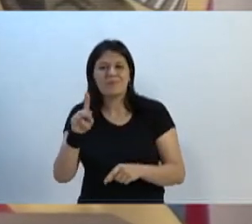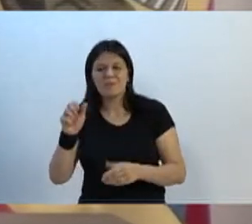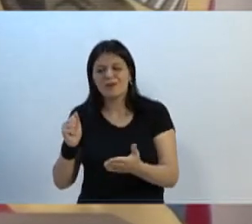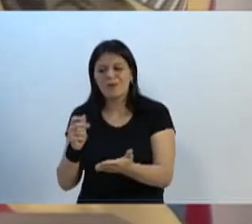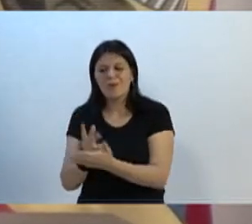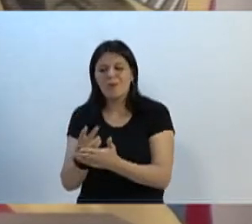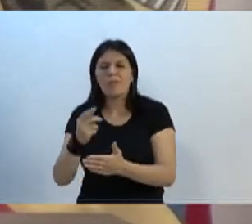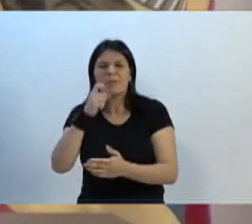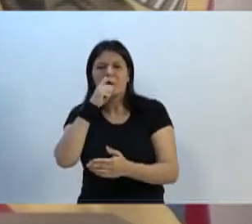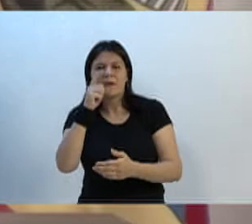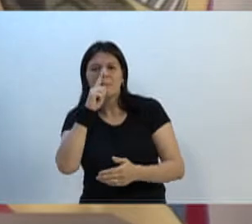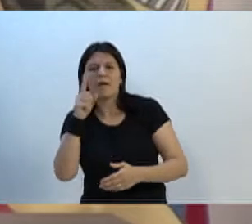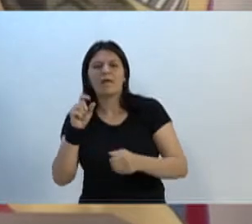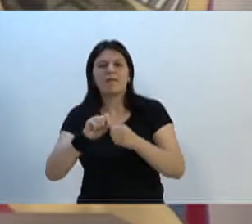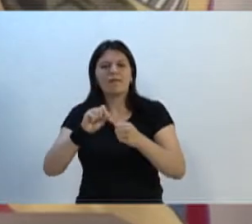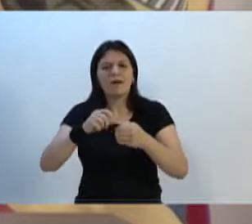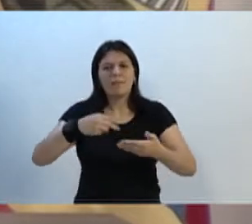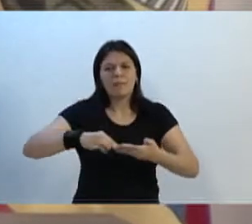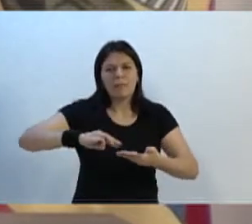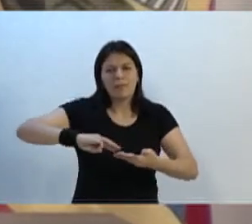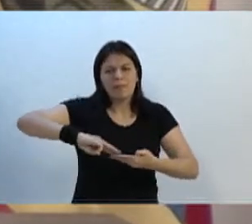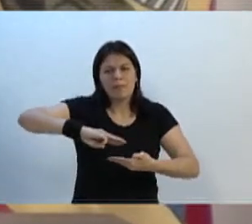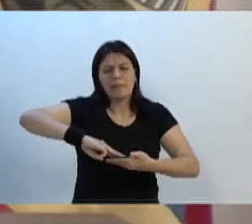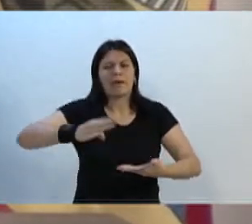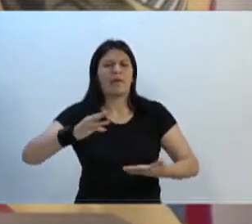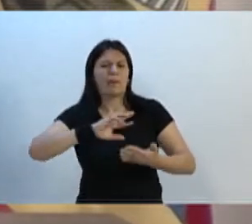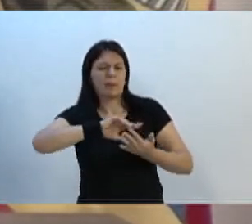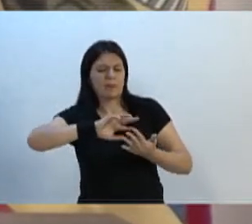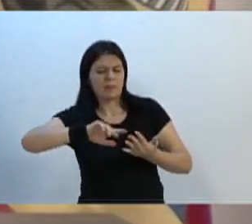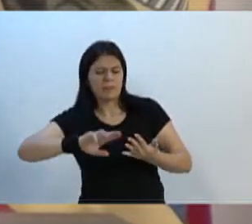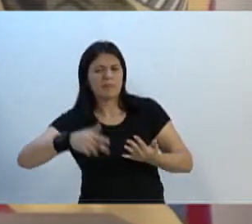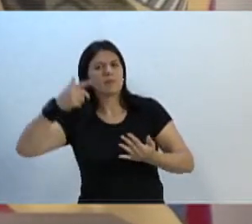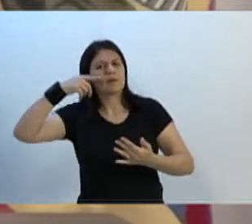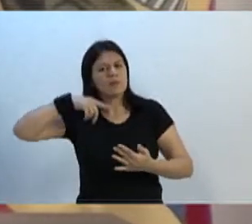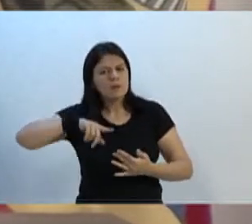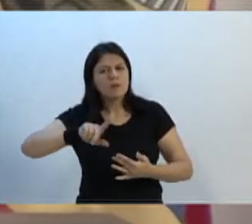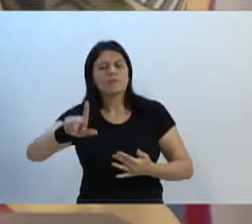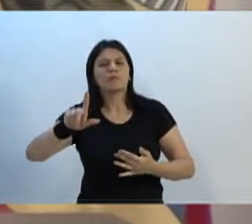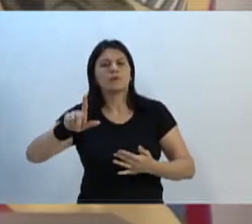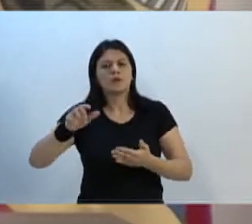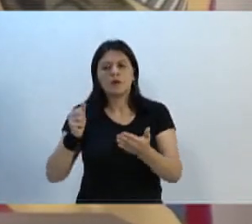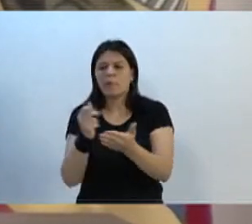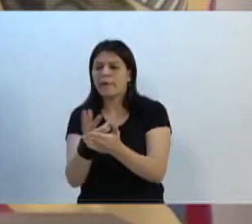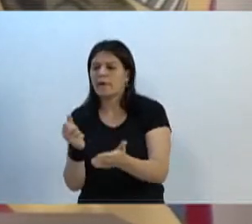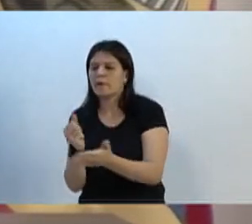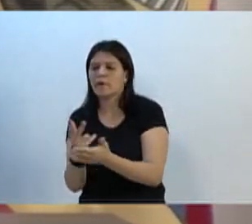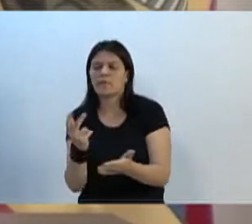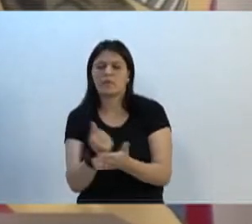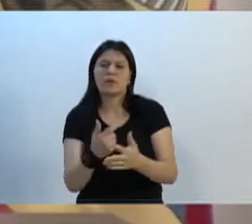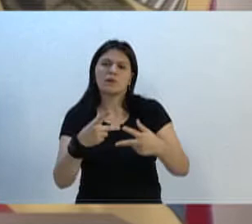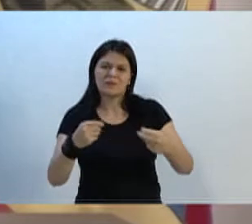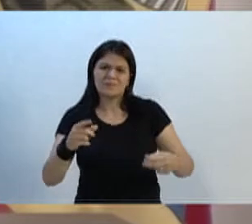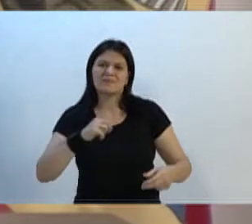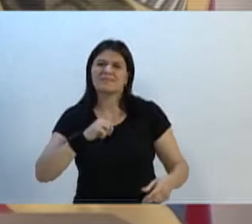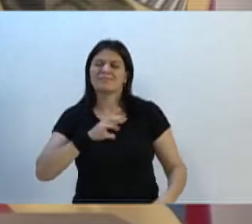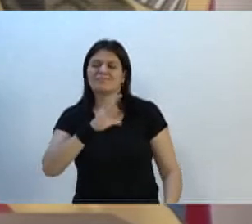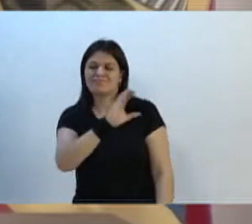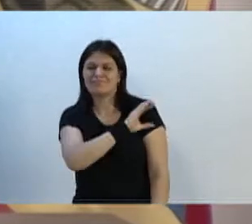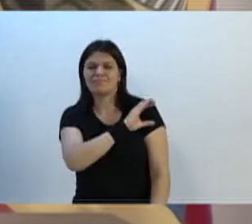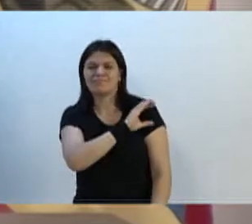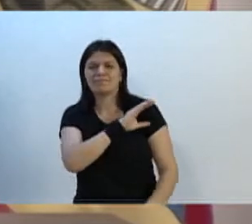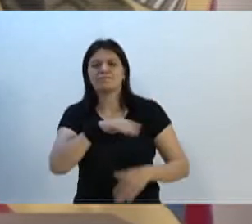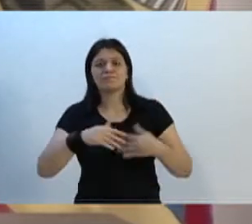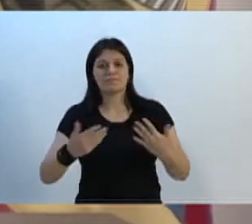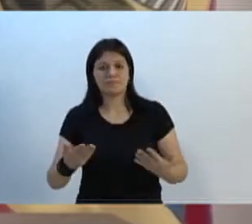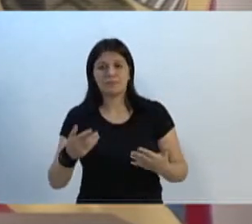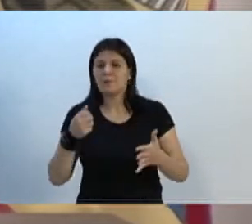são os pais que fazem a pastelada são os pais que fazem eventos para conseguir adquirir as coisas que tenho sim Então essa